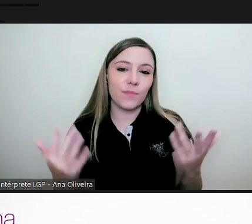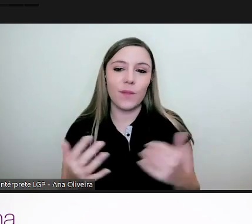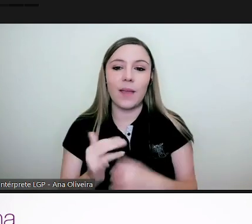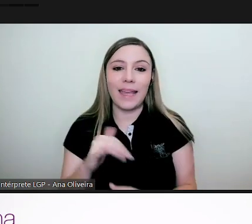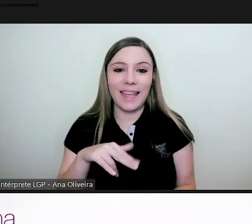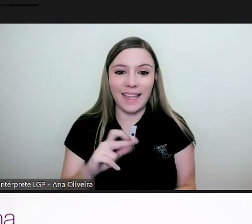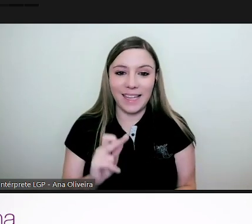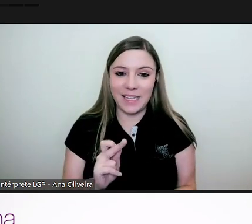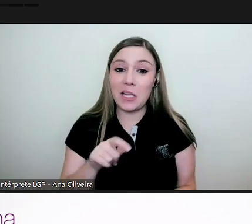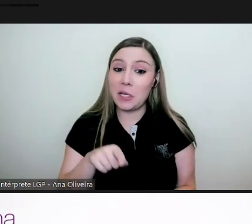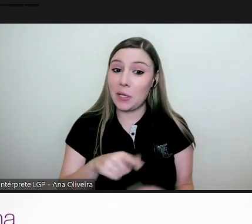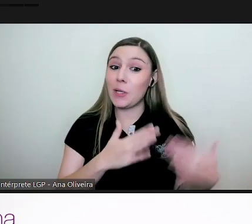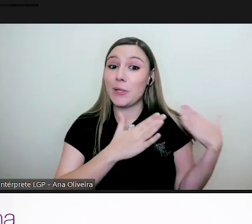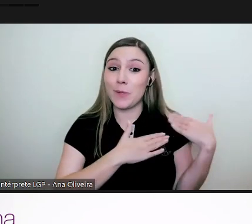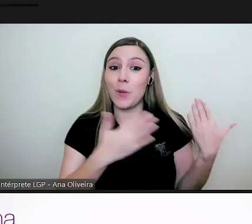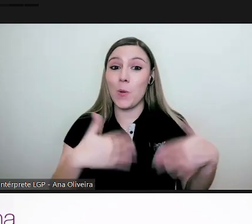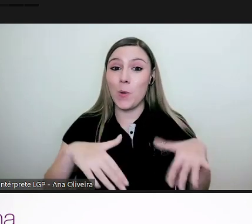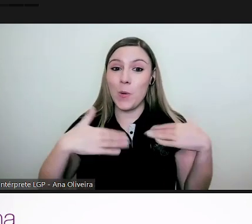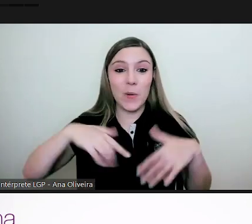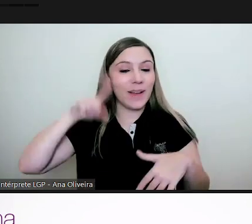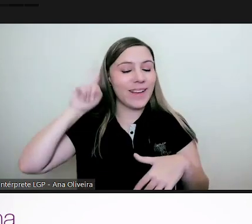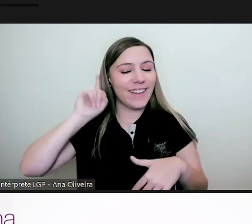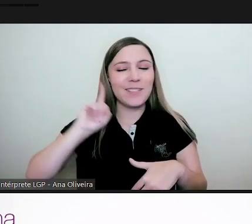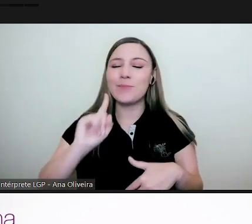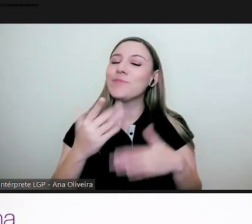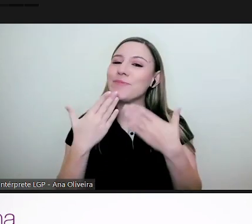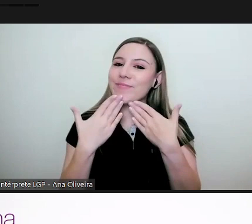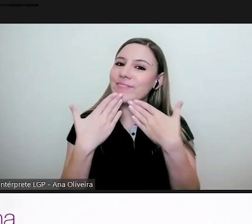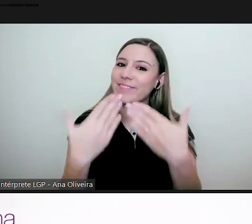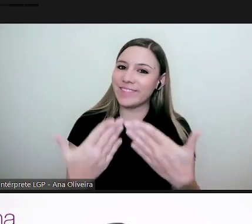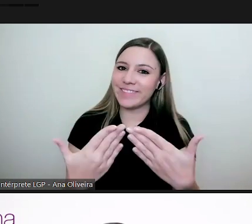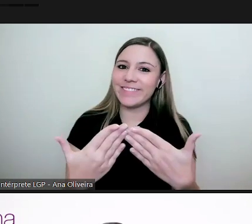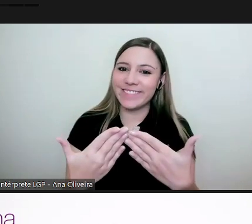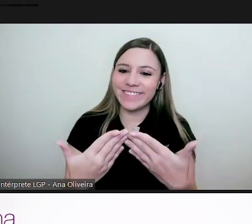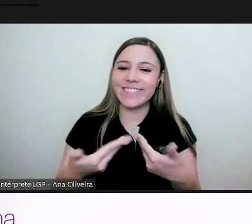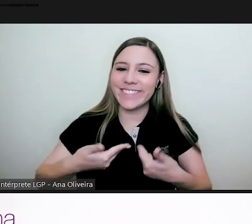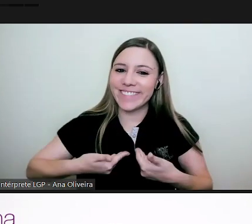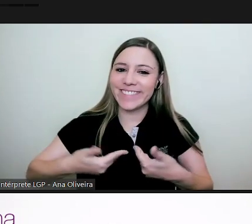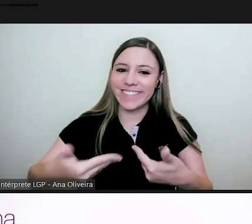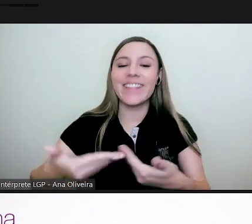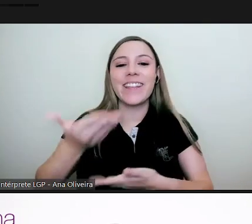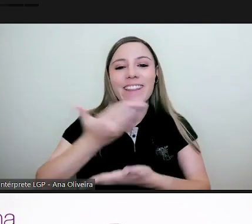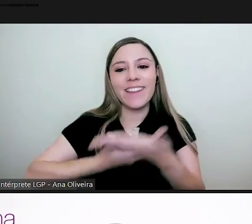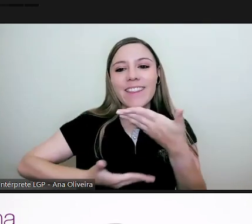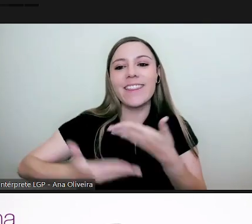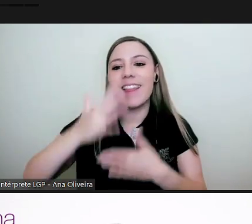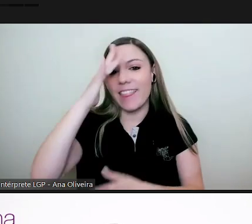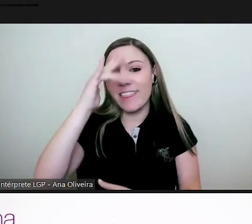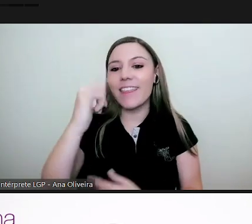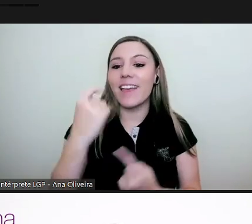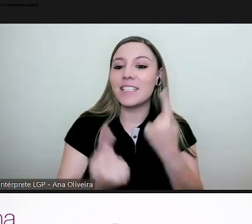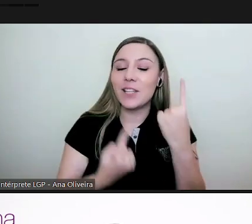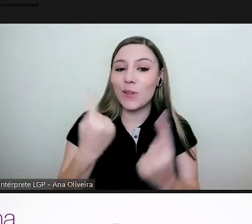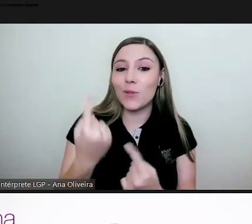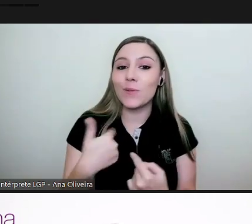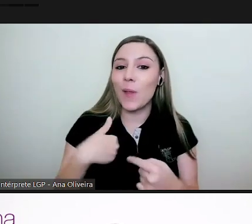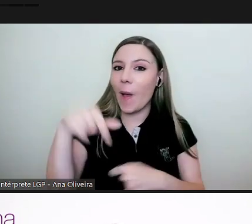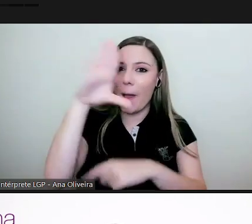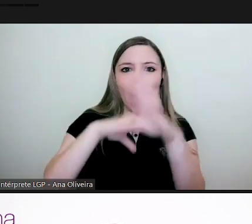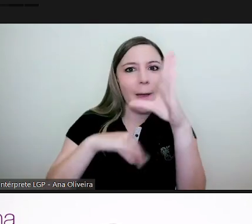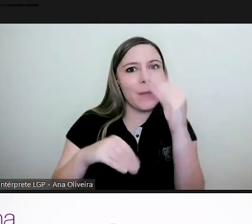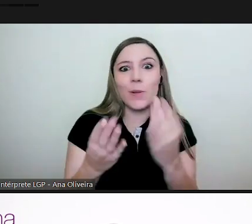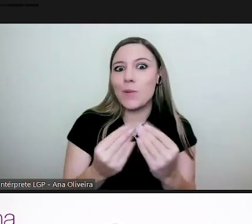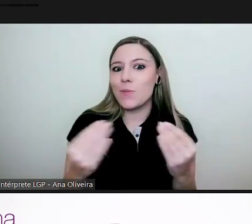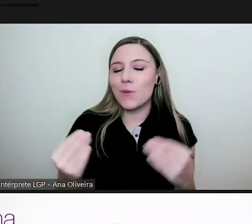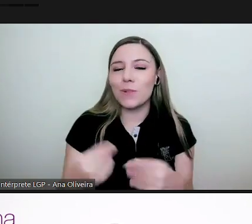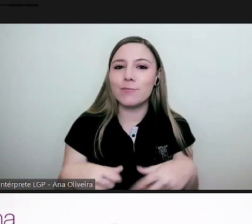tem aqui um papel tão importante e muito obrigada por me chamarem a partilhar algumas ideias e aprendi muito.